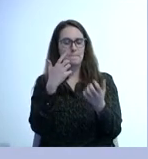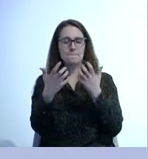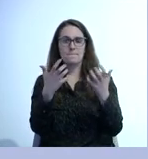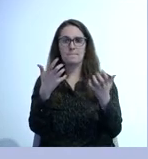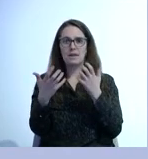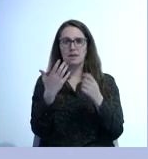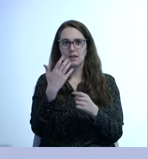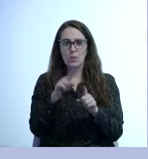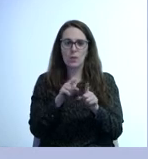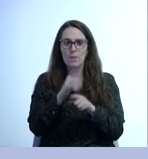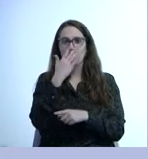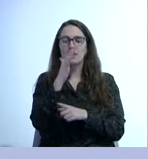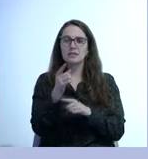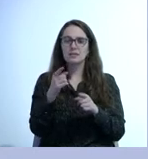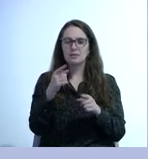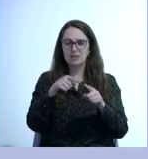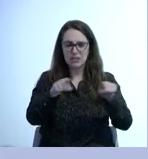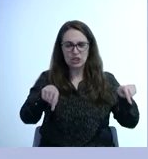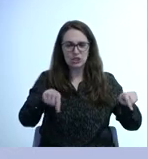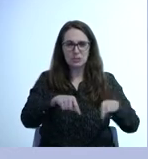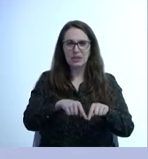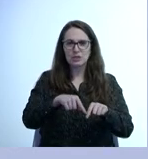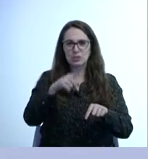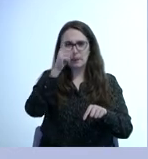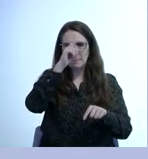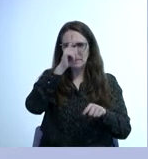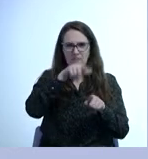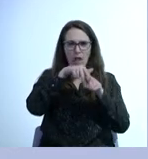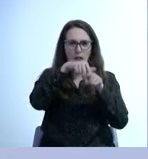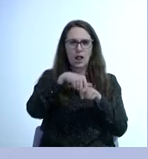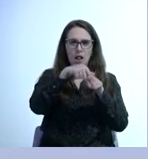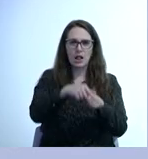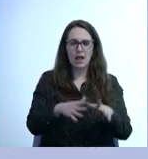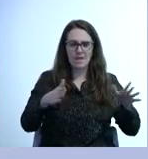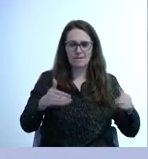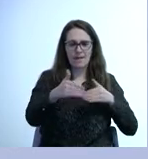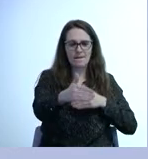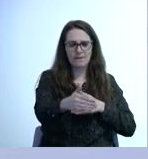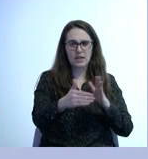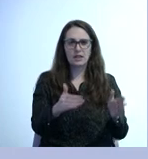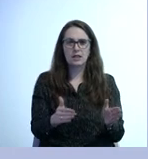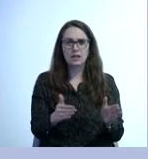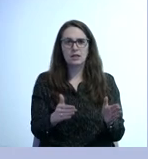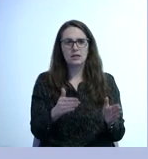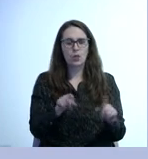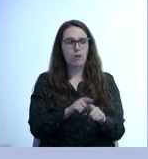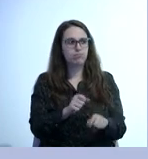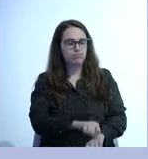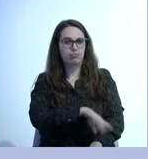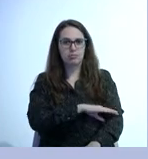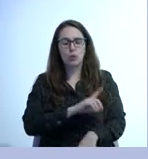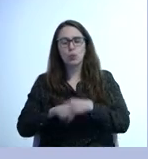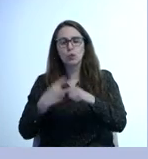chegada ao Terreiro do Paço, embora completamente diferente. Num caso é um espaço, no outro caso é uma